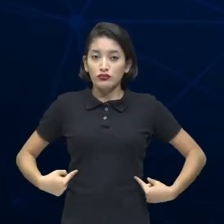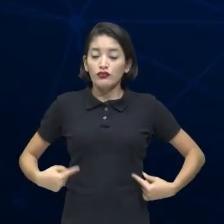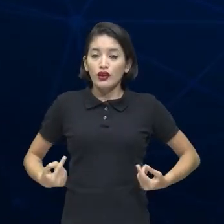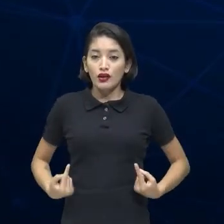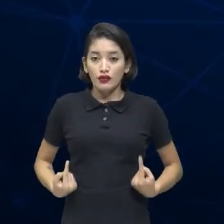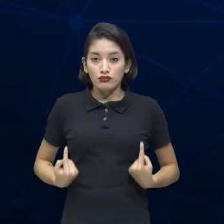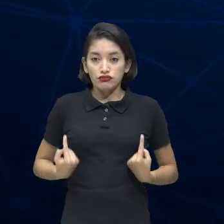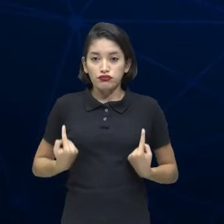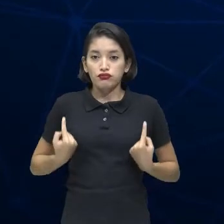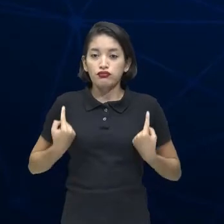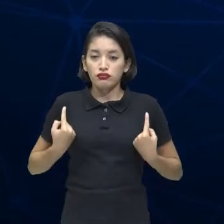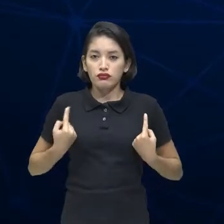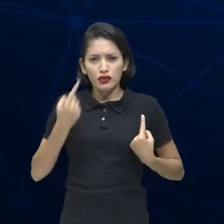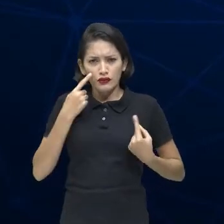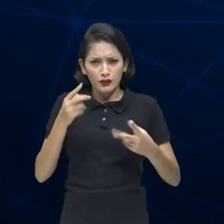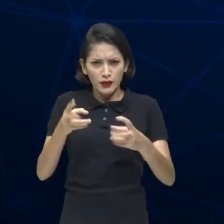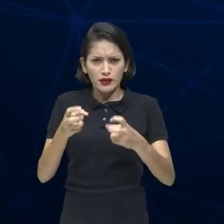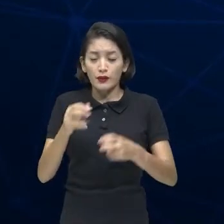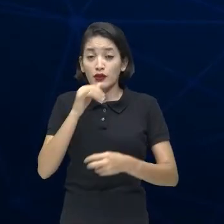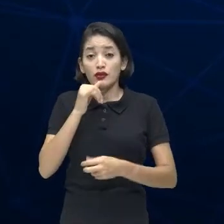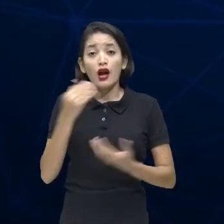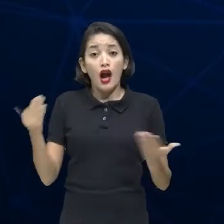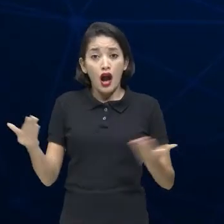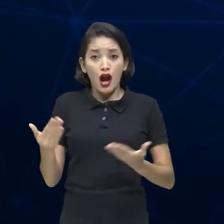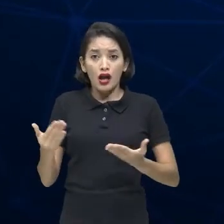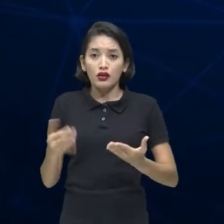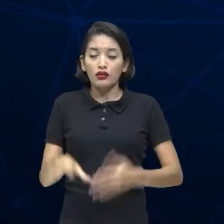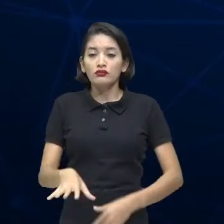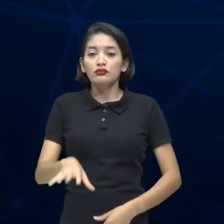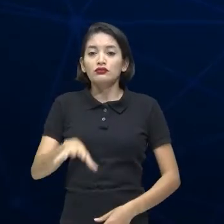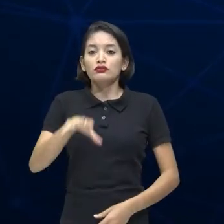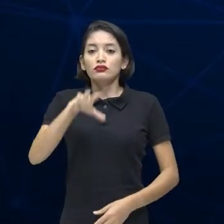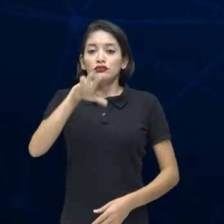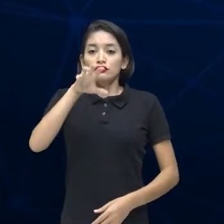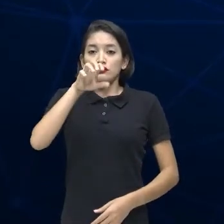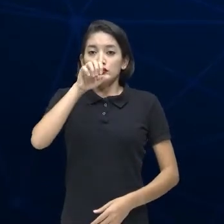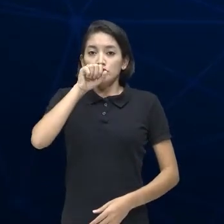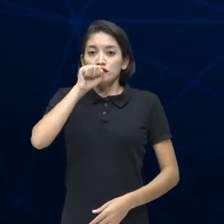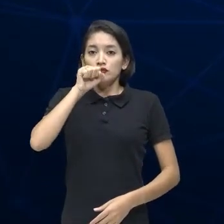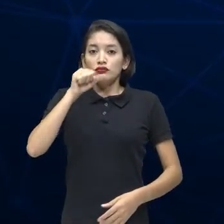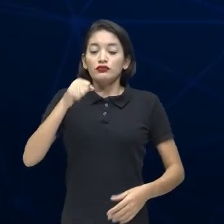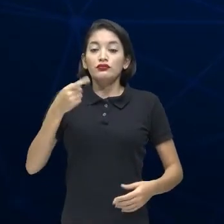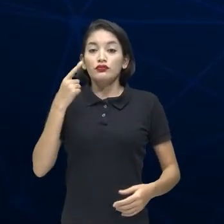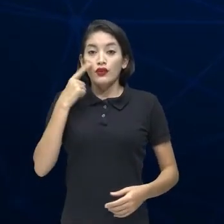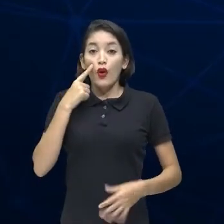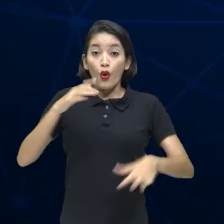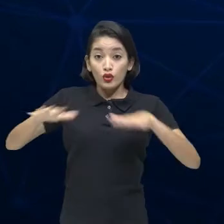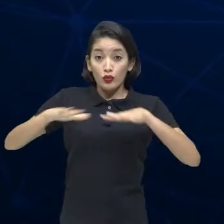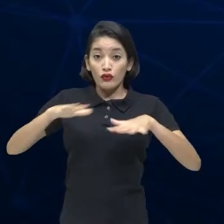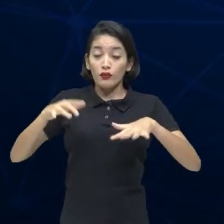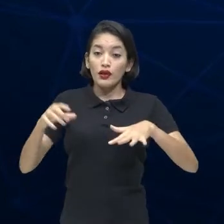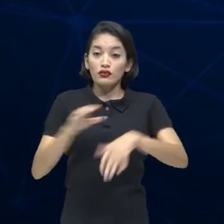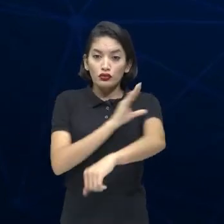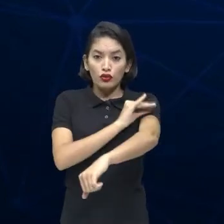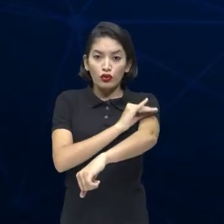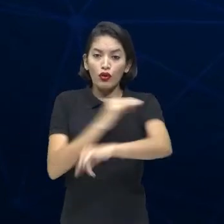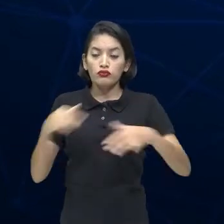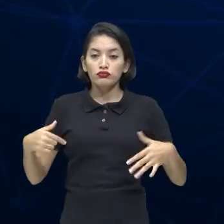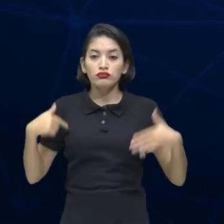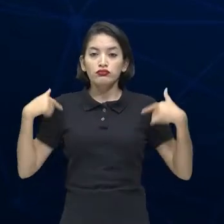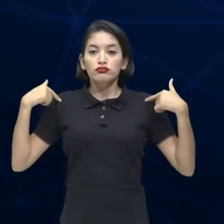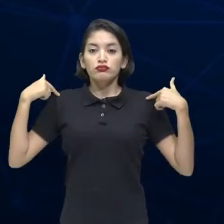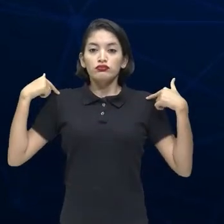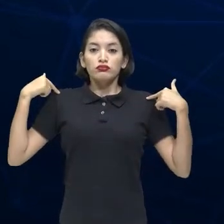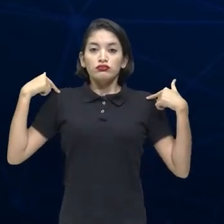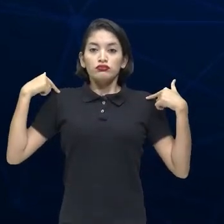subir, né? Quer ver? Vocês podem aí fazer esse processo. Vamos inspirar. Quando nós inspiramos, ó, esses músculos intercostais faz